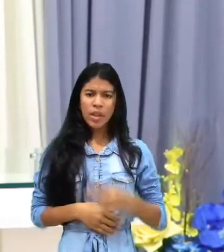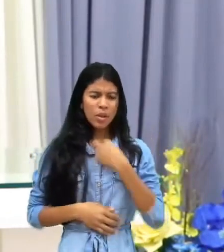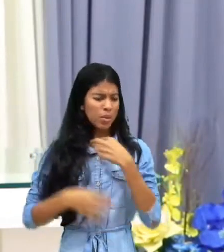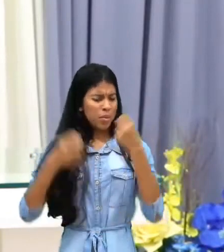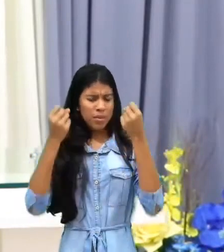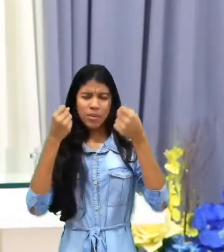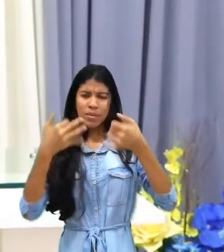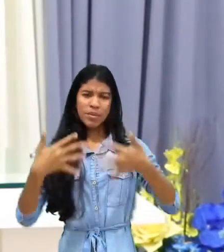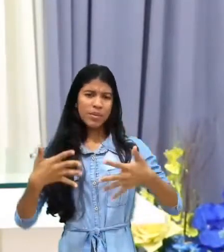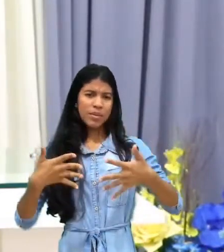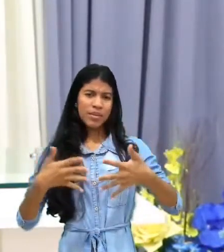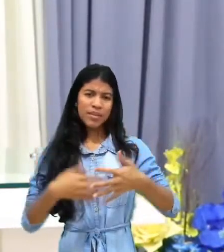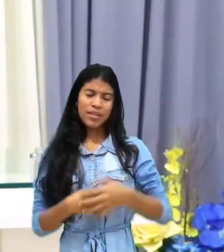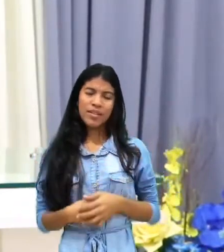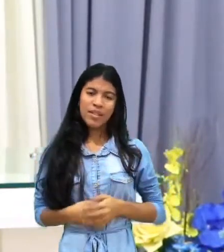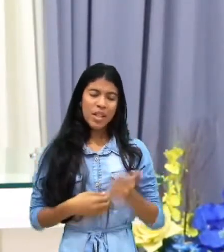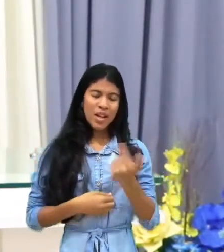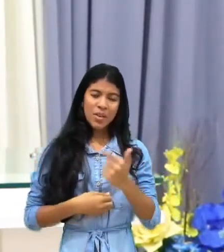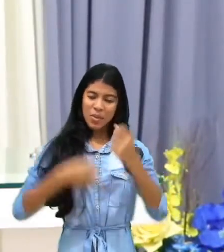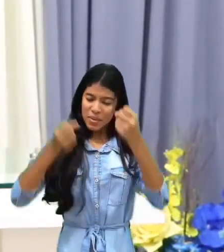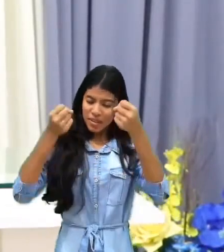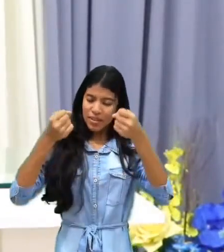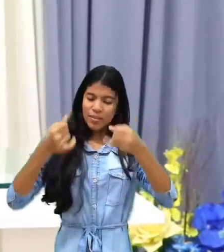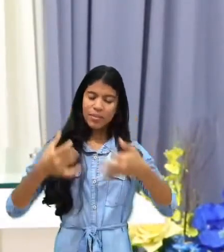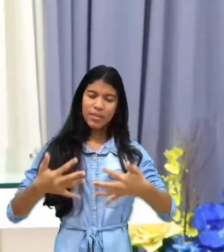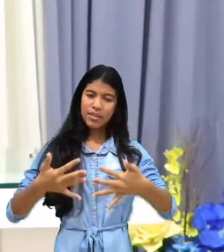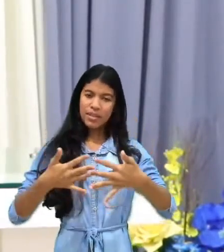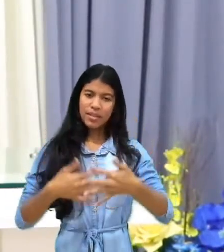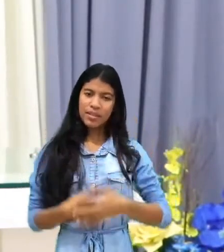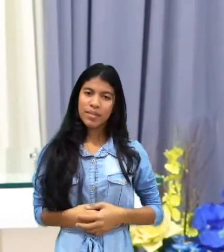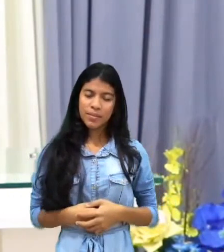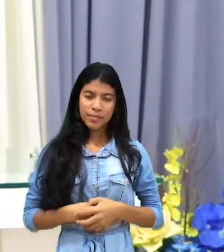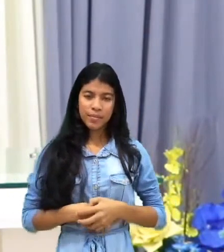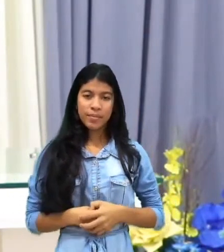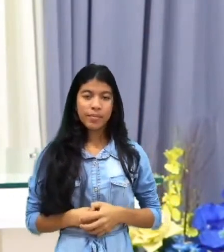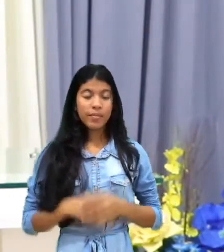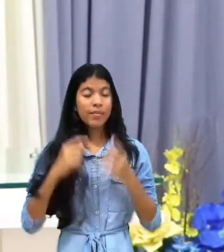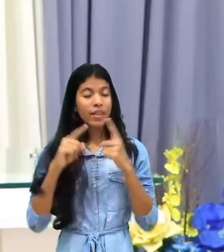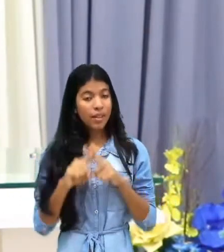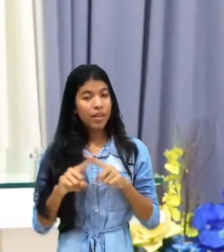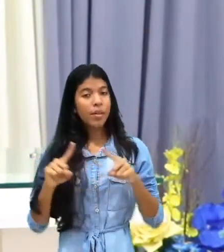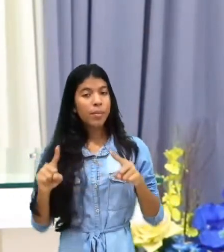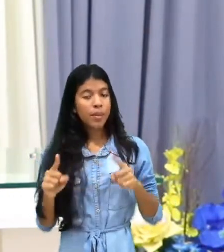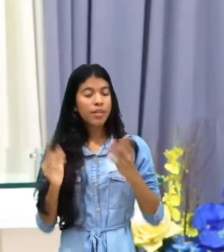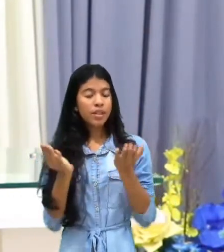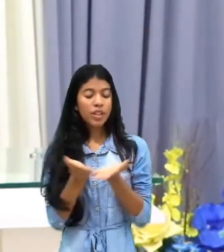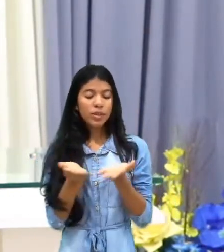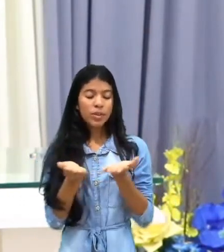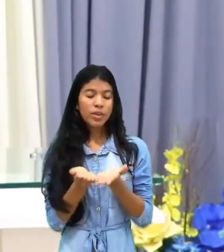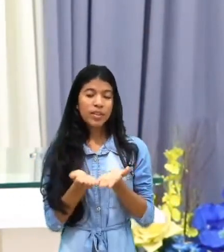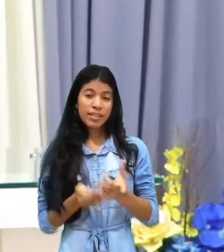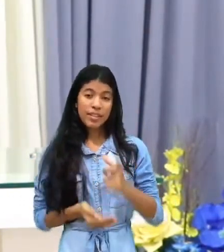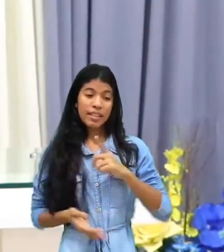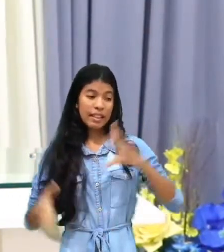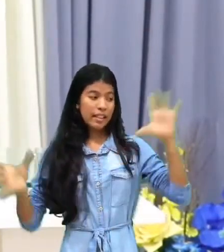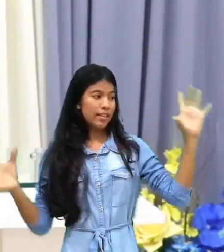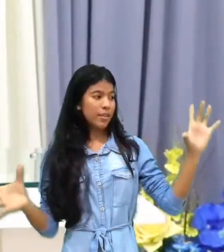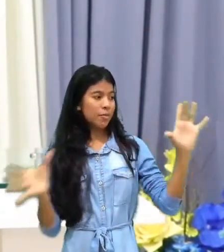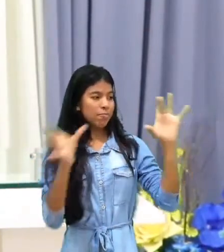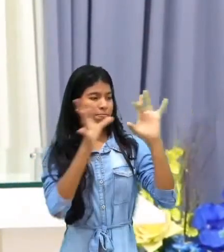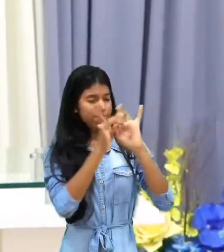dá para explicar. Uma decisão dessa não dá para explicar. Mas é isso que o crente que tem uma comunhão com Deus